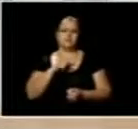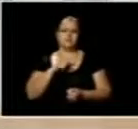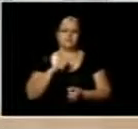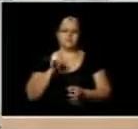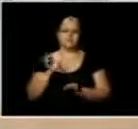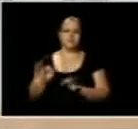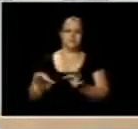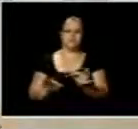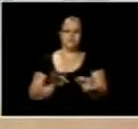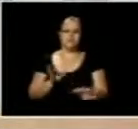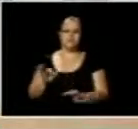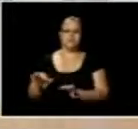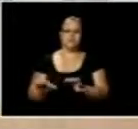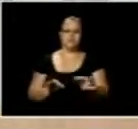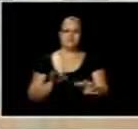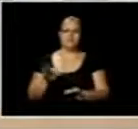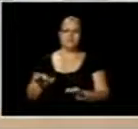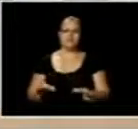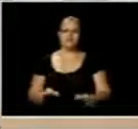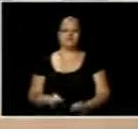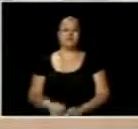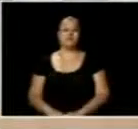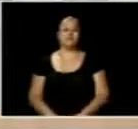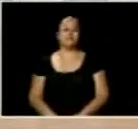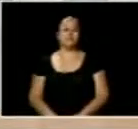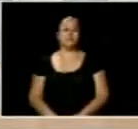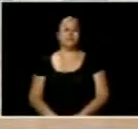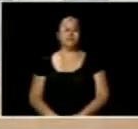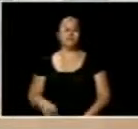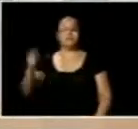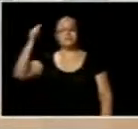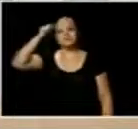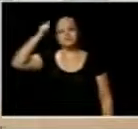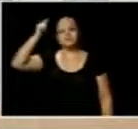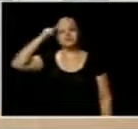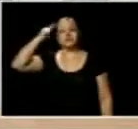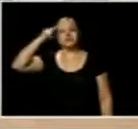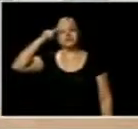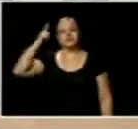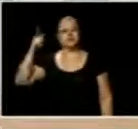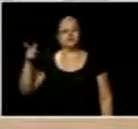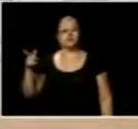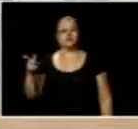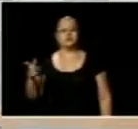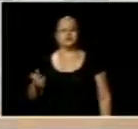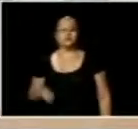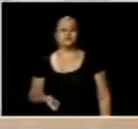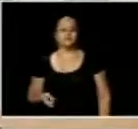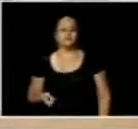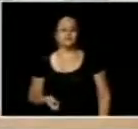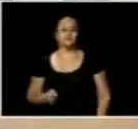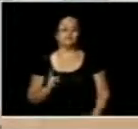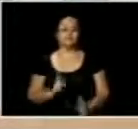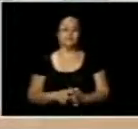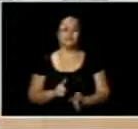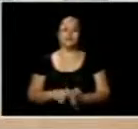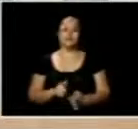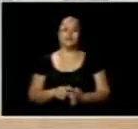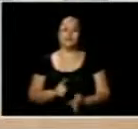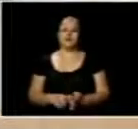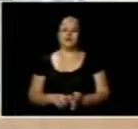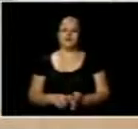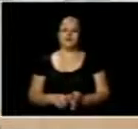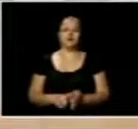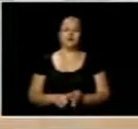as minhas considerações. Só quero fazer reflexão, porque, na verdade, parece que as coisas não acontecem e não é em função da Câmara